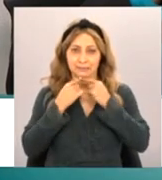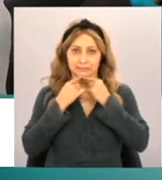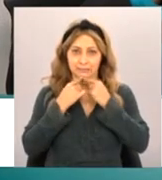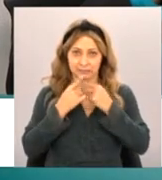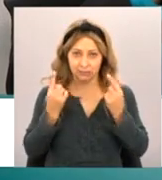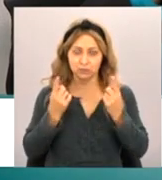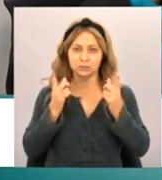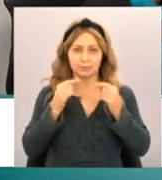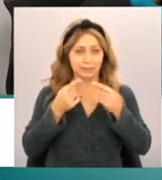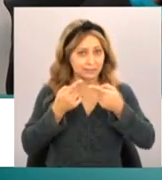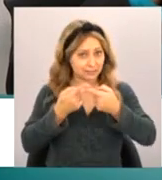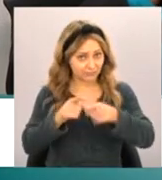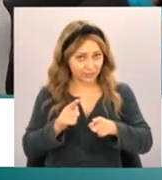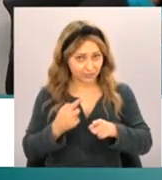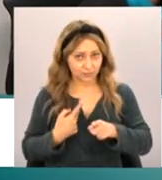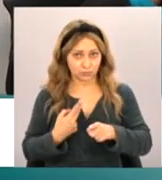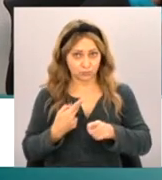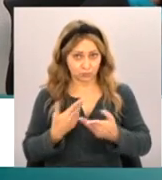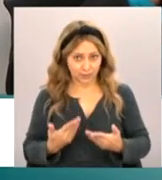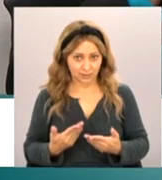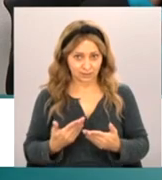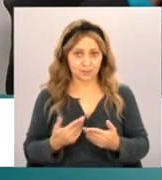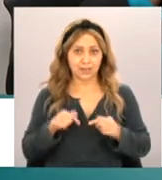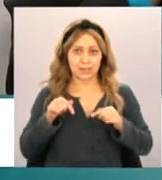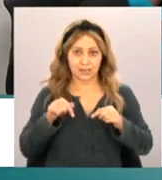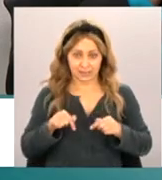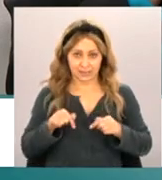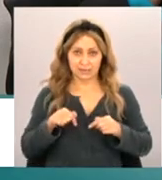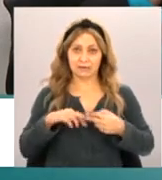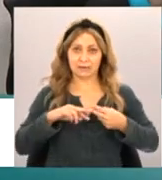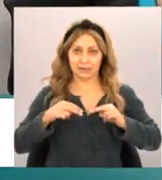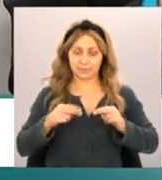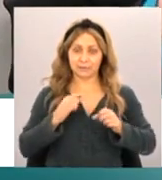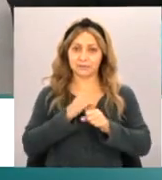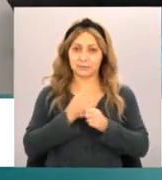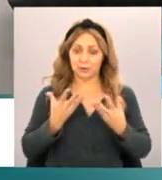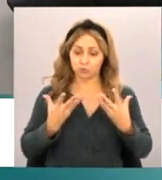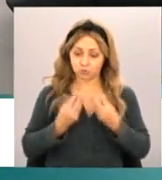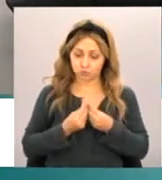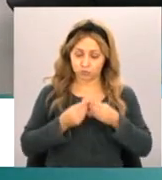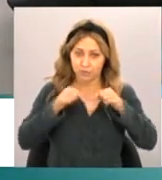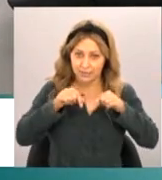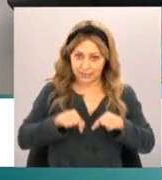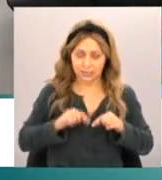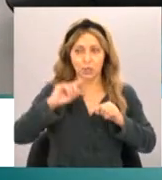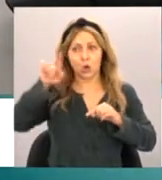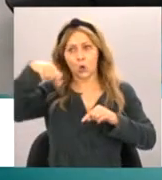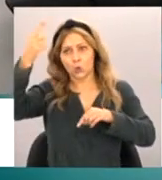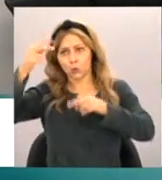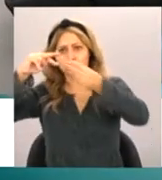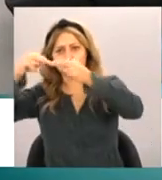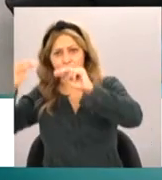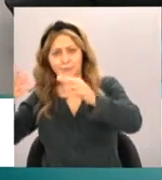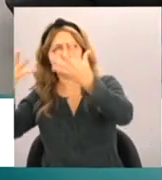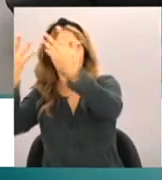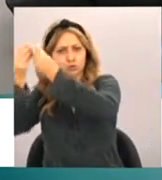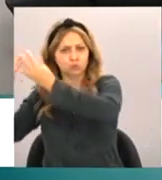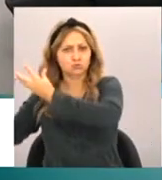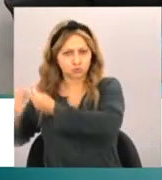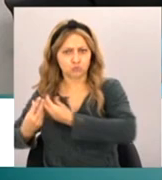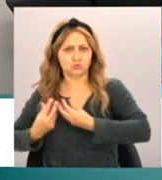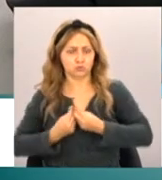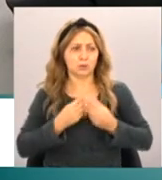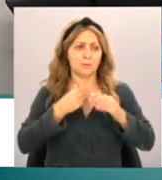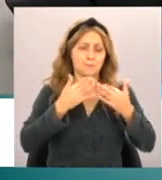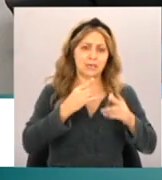divergências que o livro O blocos não trabalhavam aqui são trabalhar vamos também nos municípios do país irão trabalhar juntos reúnem juntos e